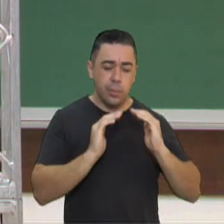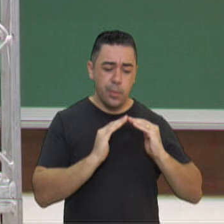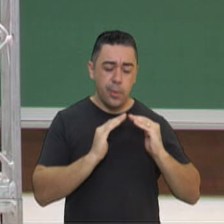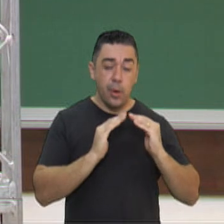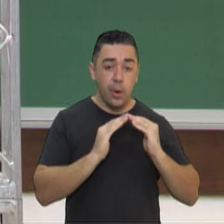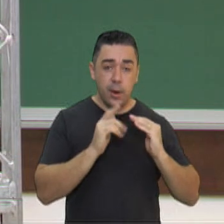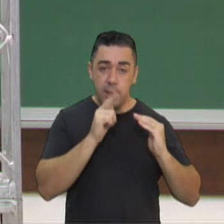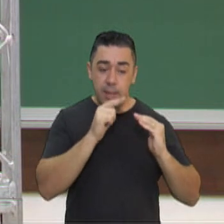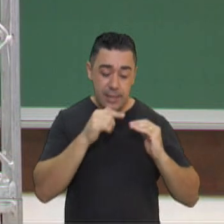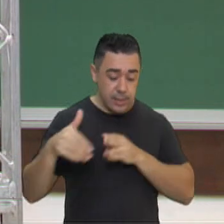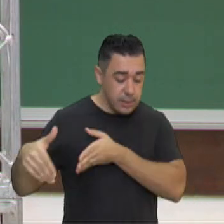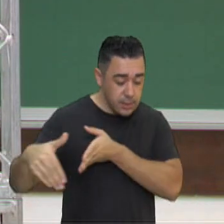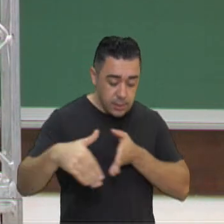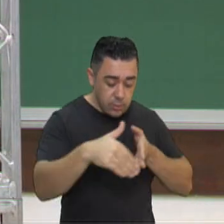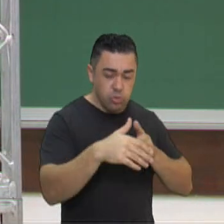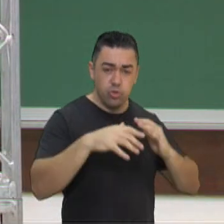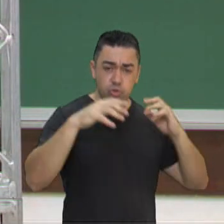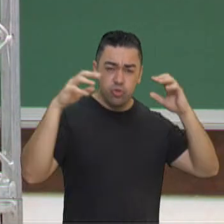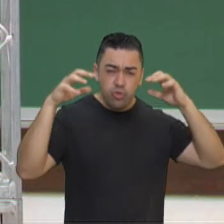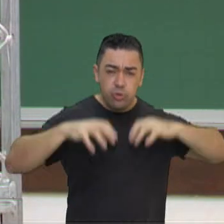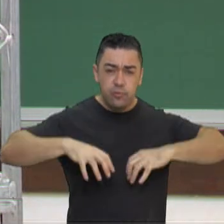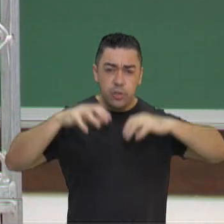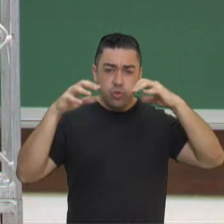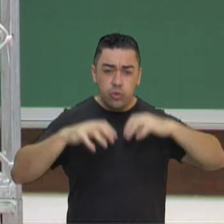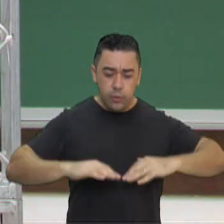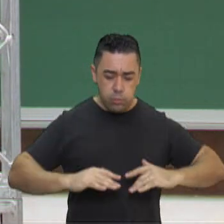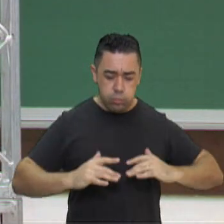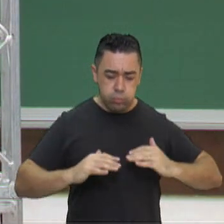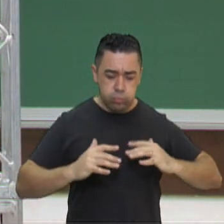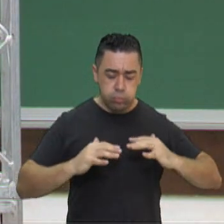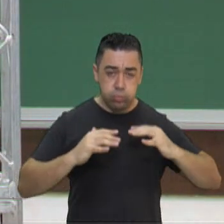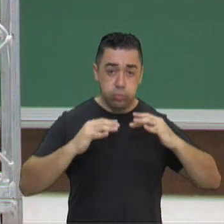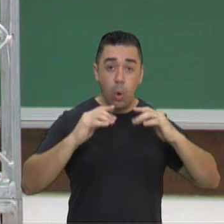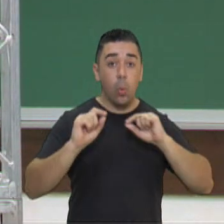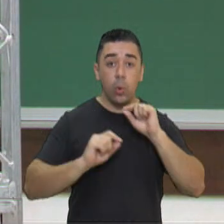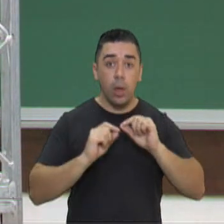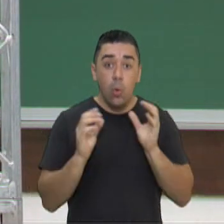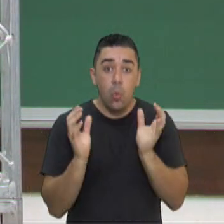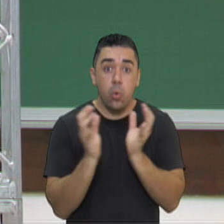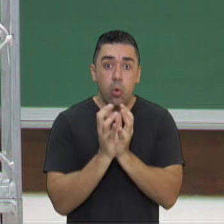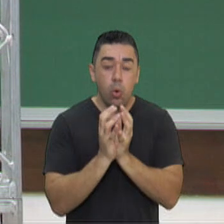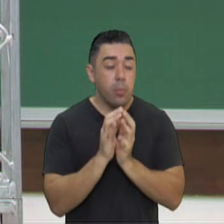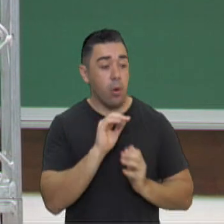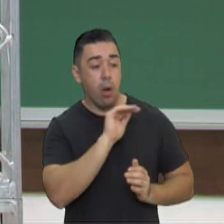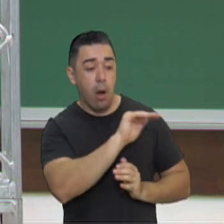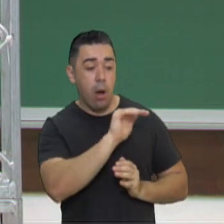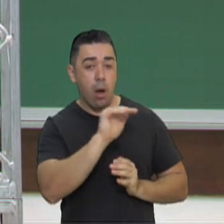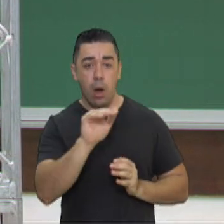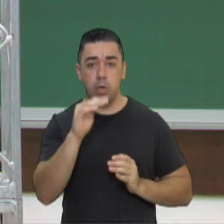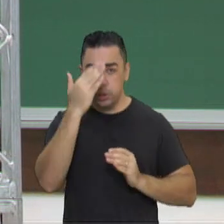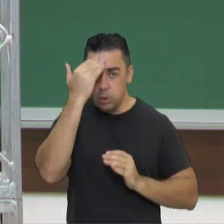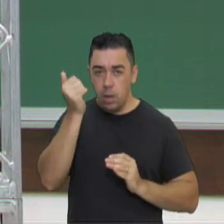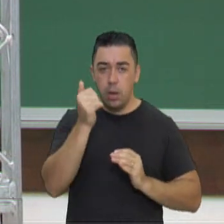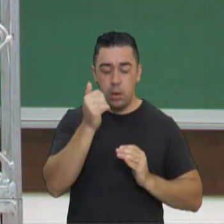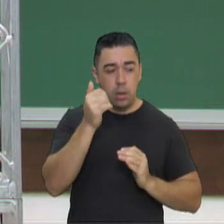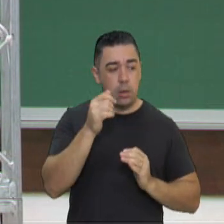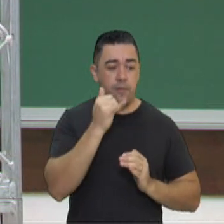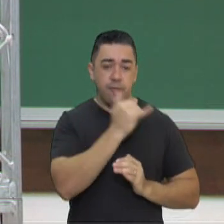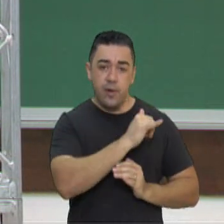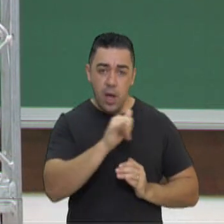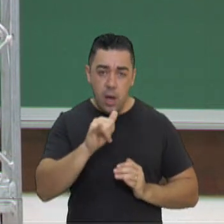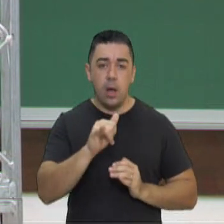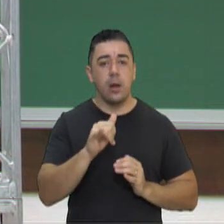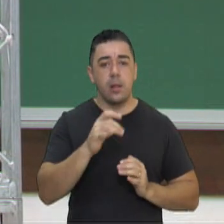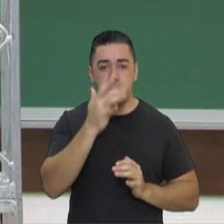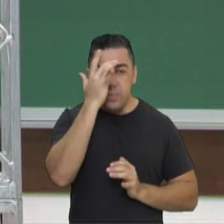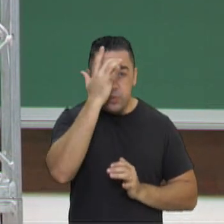mais e mais e mais chuva. A Defesa Civil vai fazer um trabalho, né, de remover essa população dali por conta do